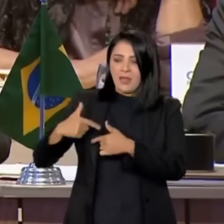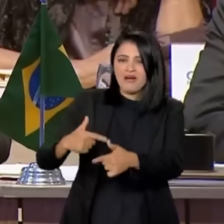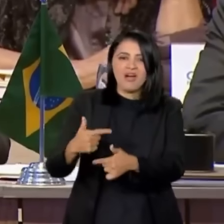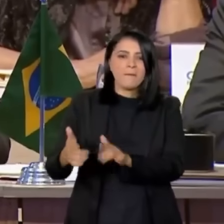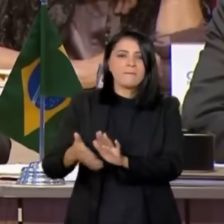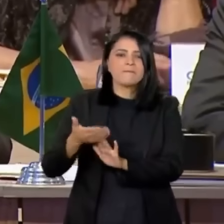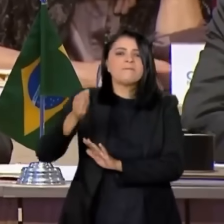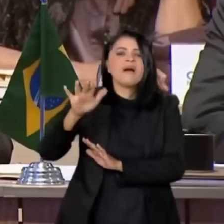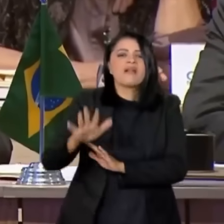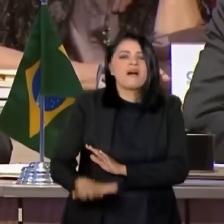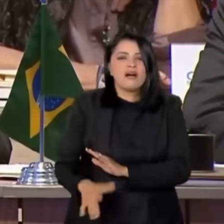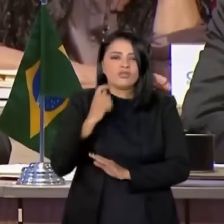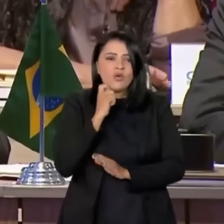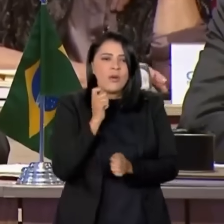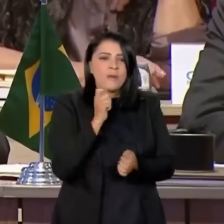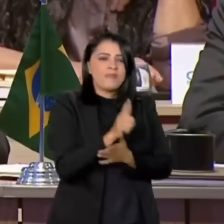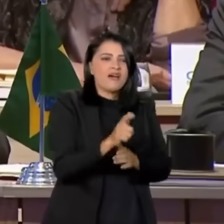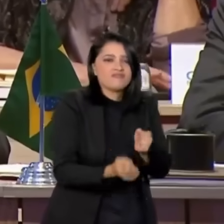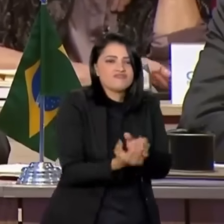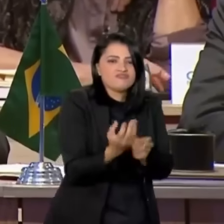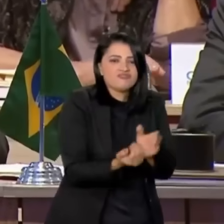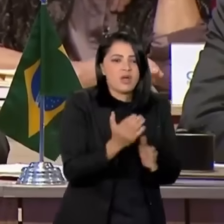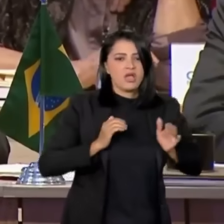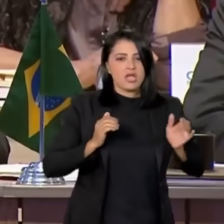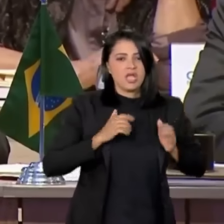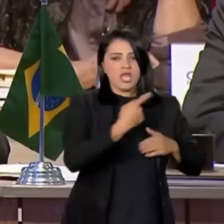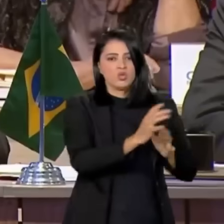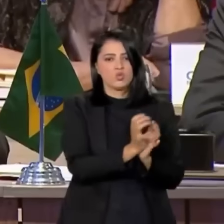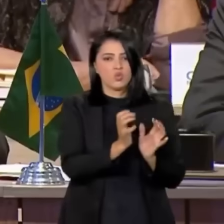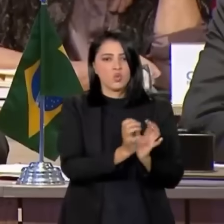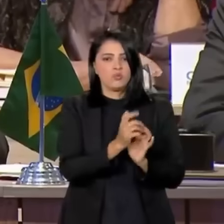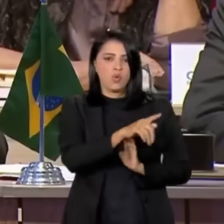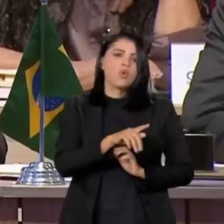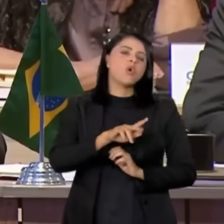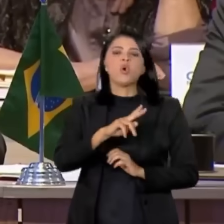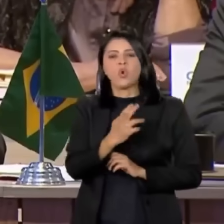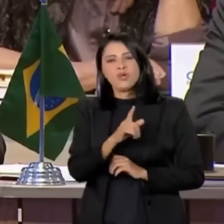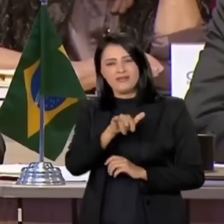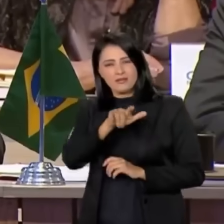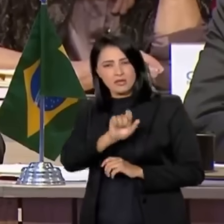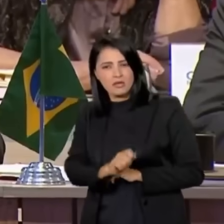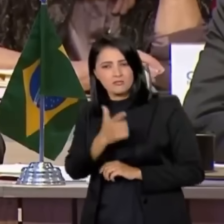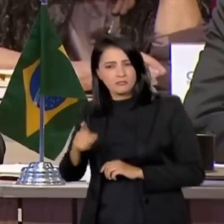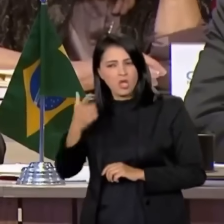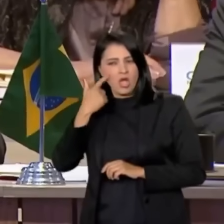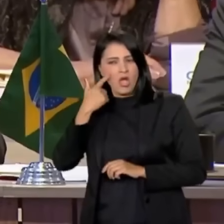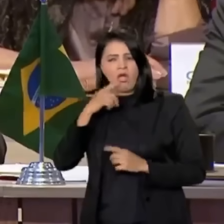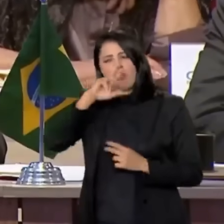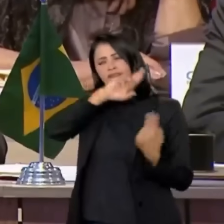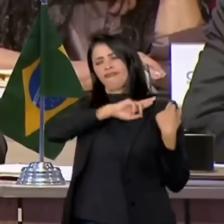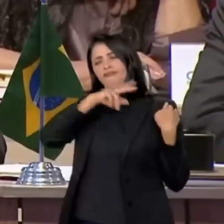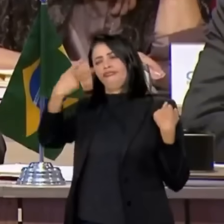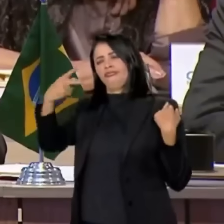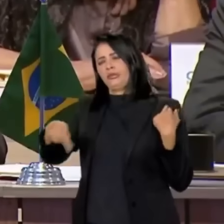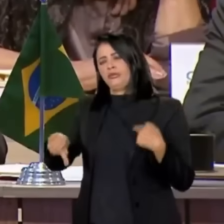para produzir a riqueza das oligarquias. Falsas teorias os consideravam responsáveis pela